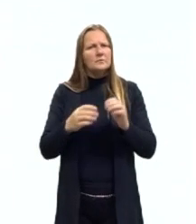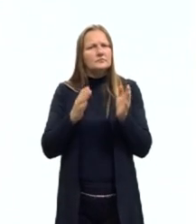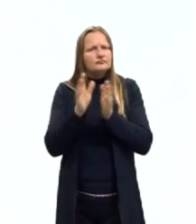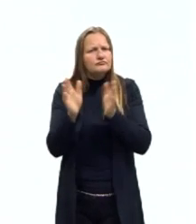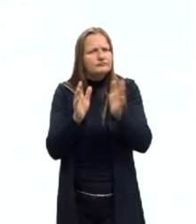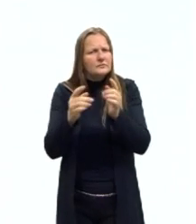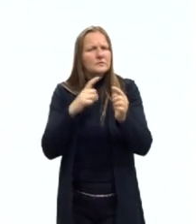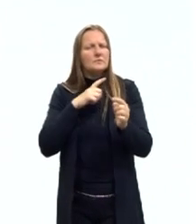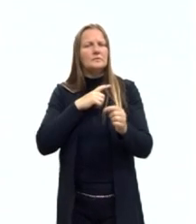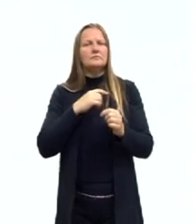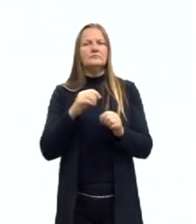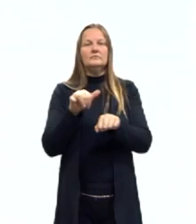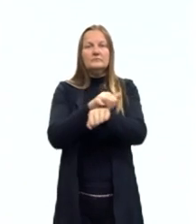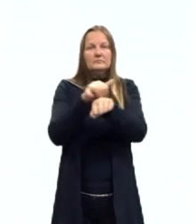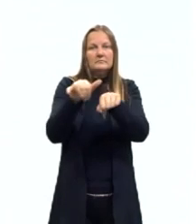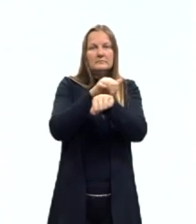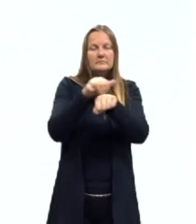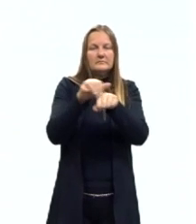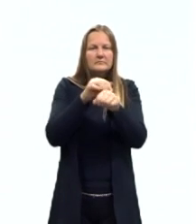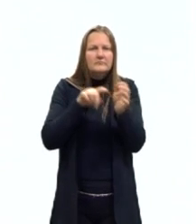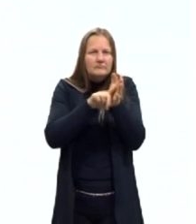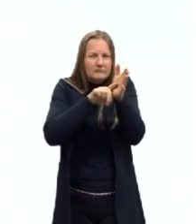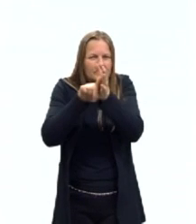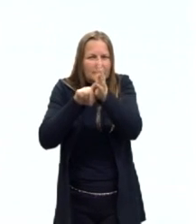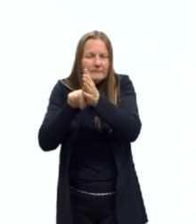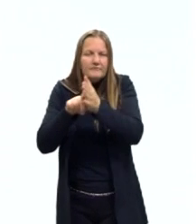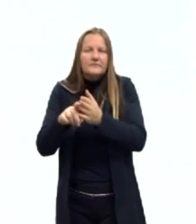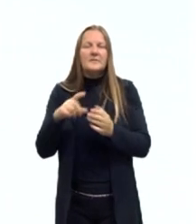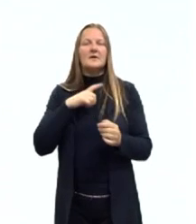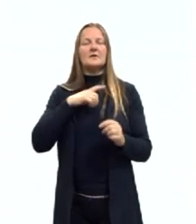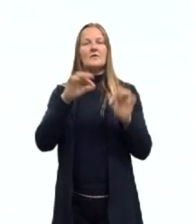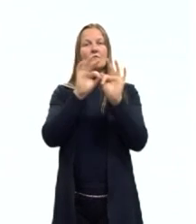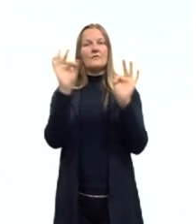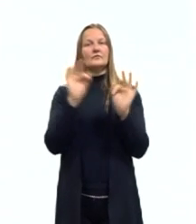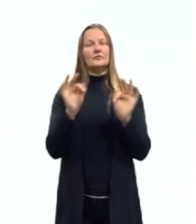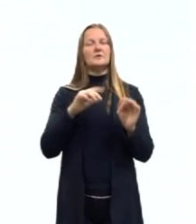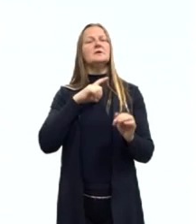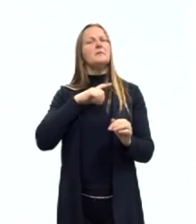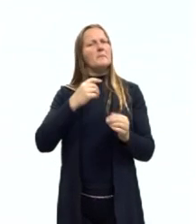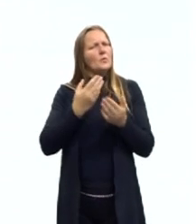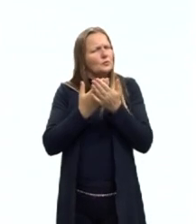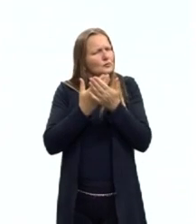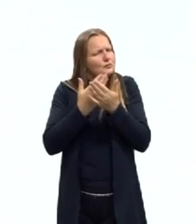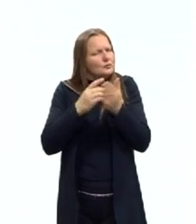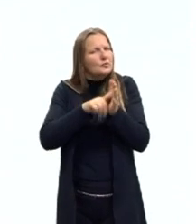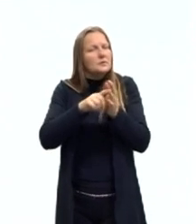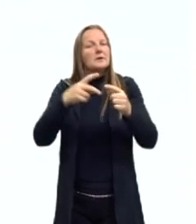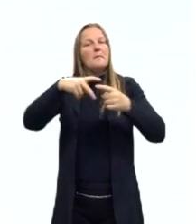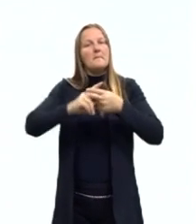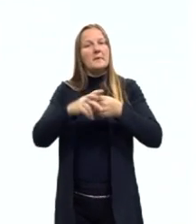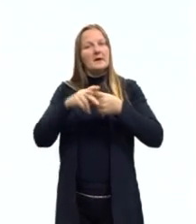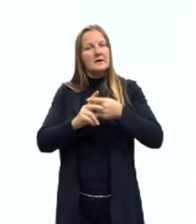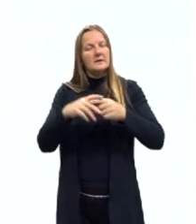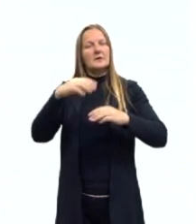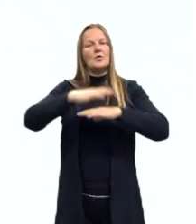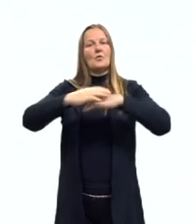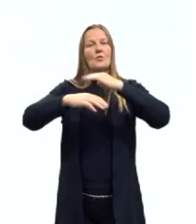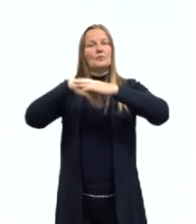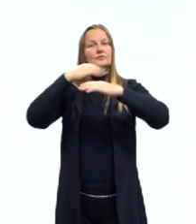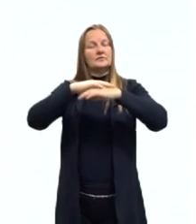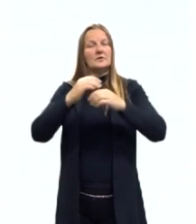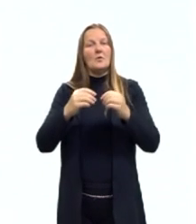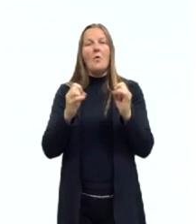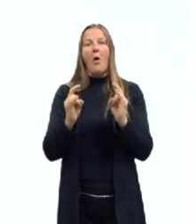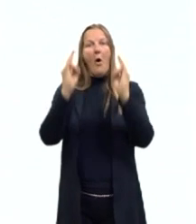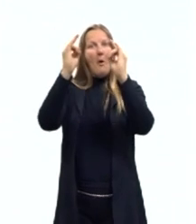com essa ferramenta Essas funções elas são bastante comuns no estudo da mecânica na construção civil